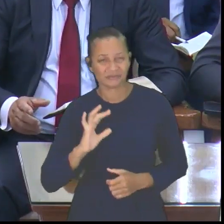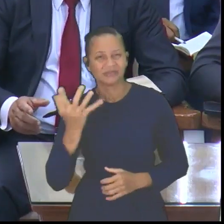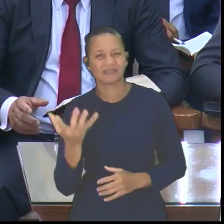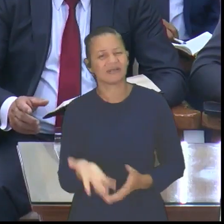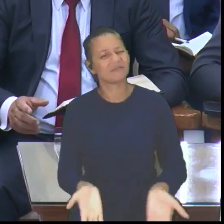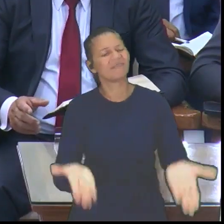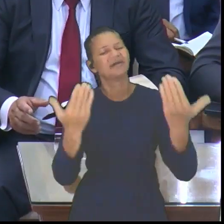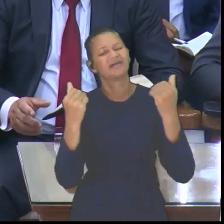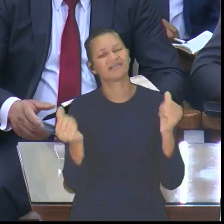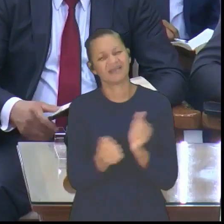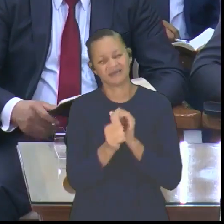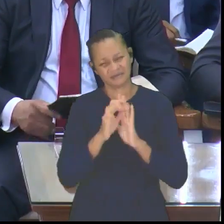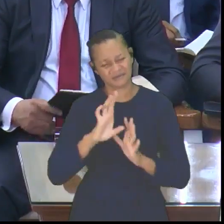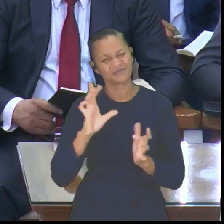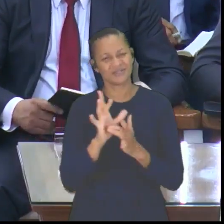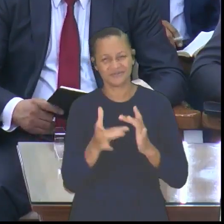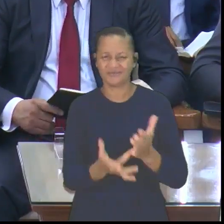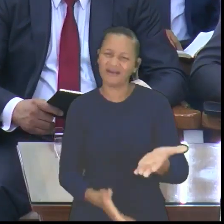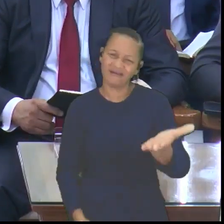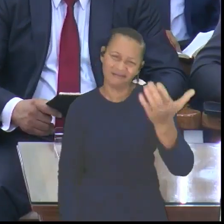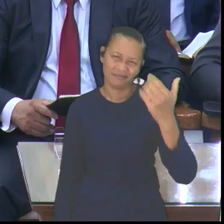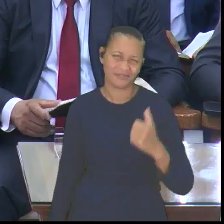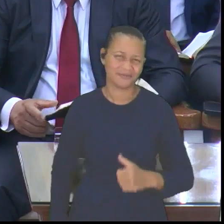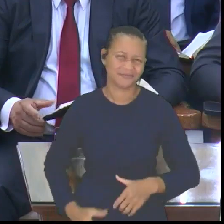irmão, dê glória a Jesus, irmão.